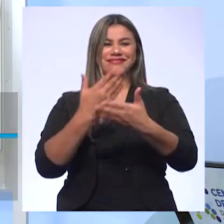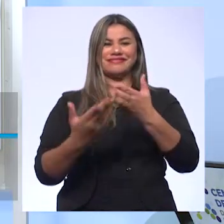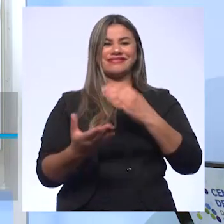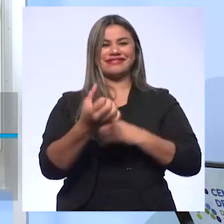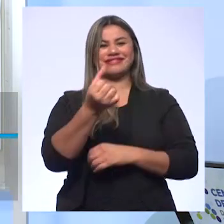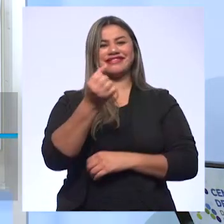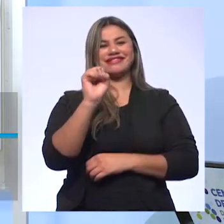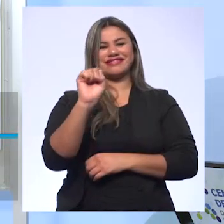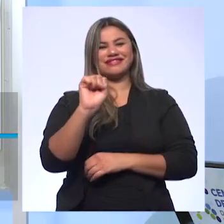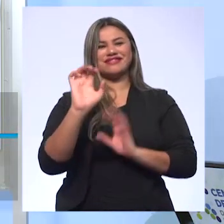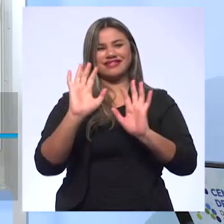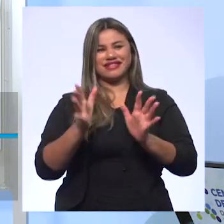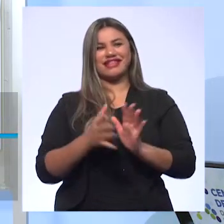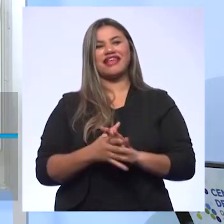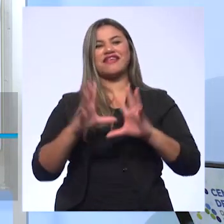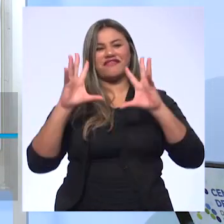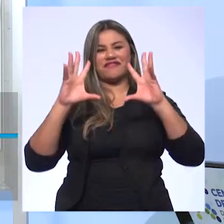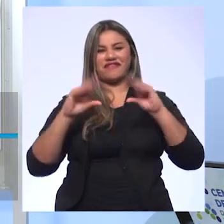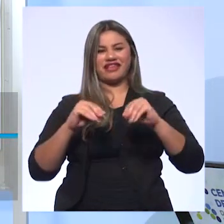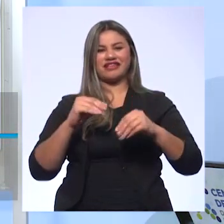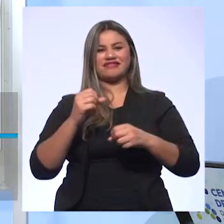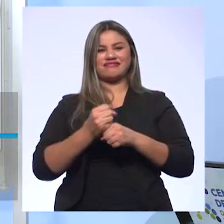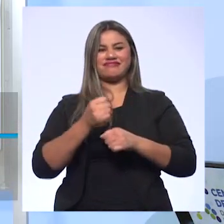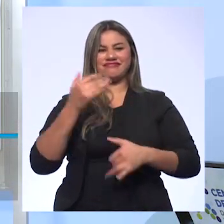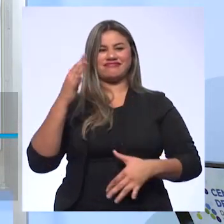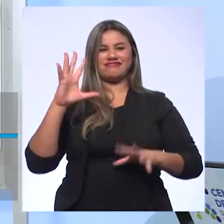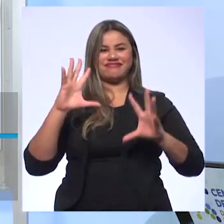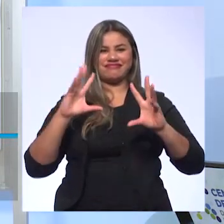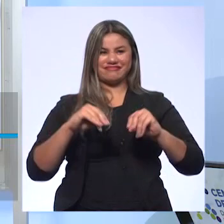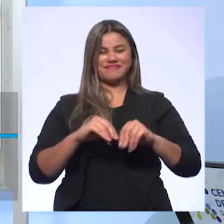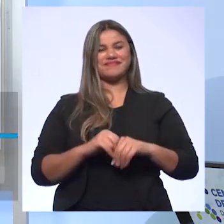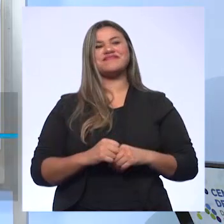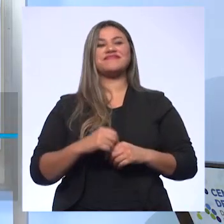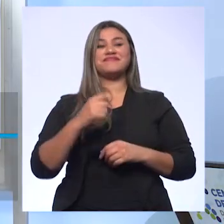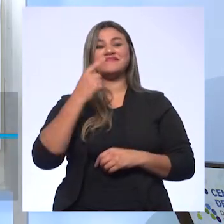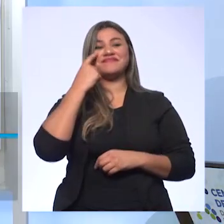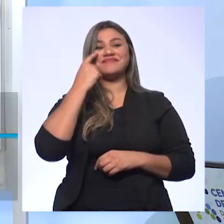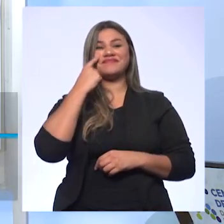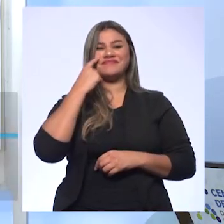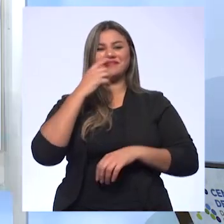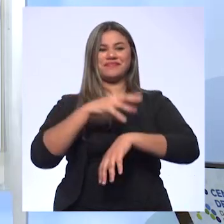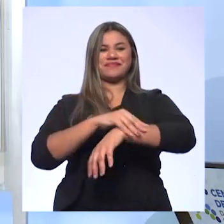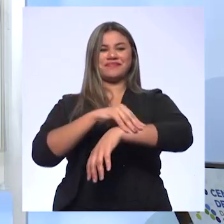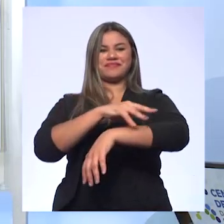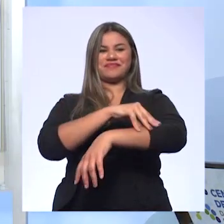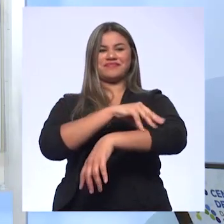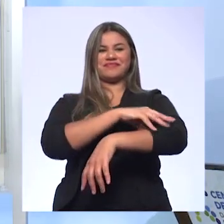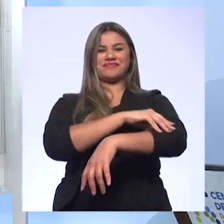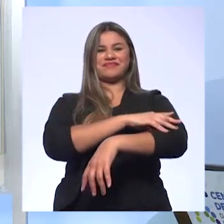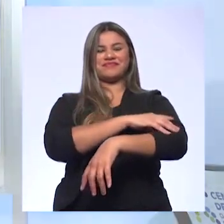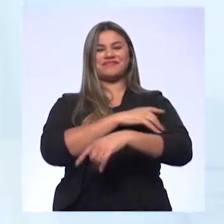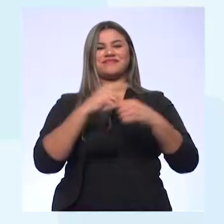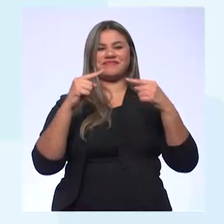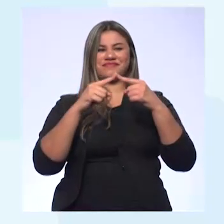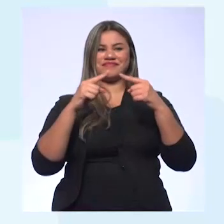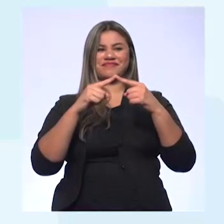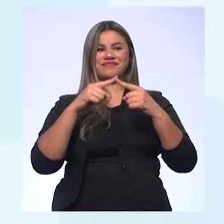tempo que eu tinha. Pode fechar o chat, então. Vamos a esse músculo que o professor Edjoel também vai dar a contribuição dele. Primeiro, eu